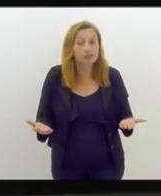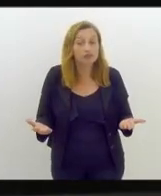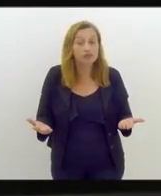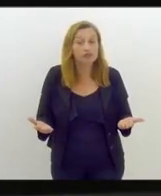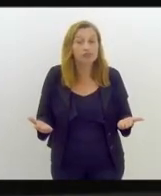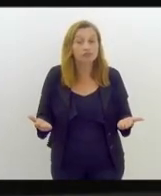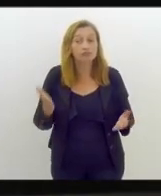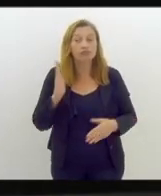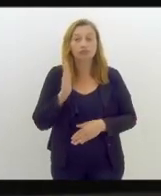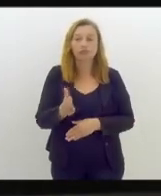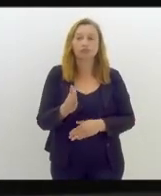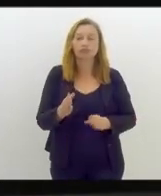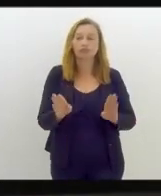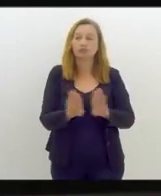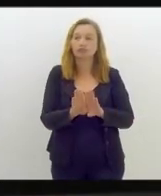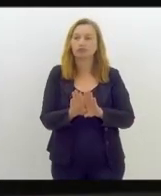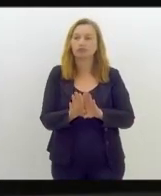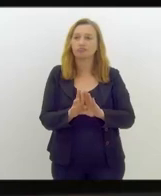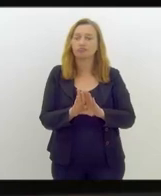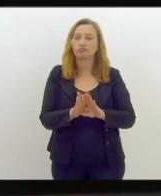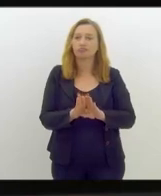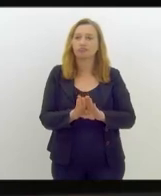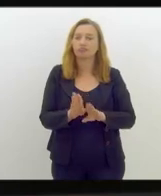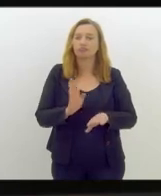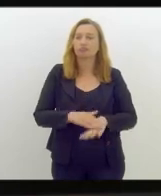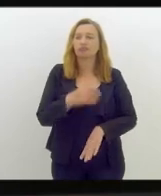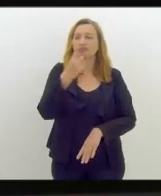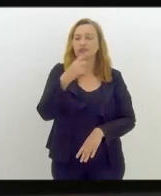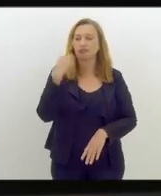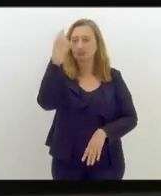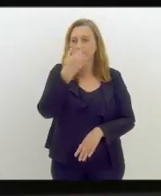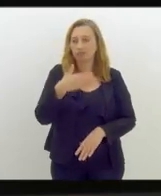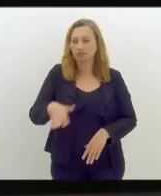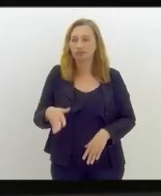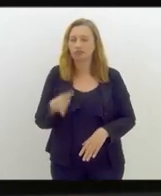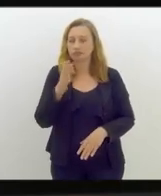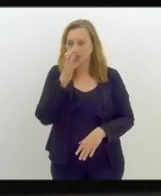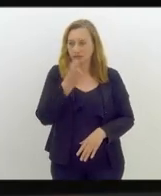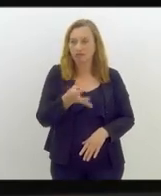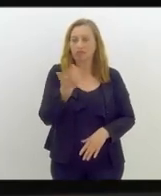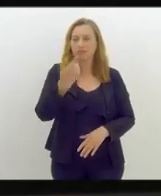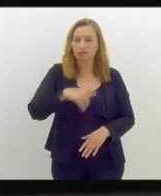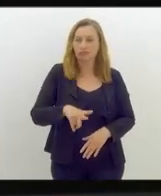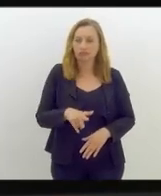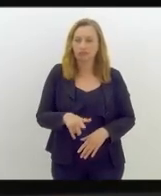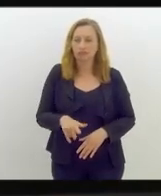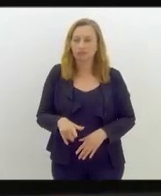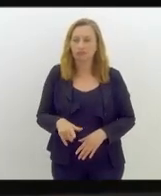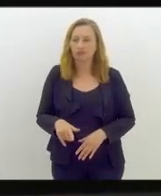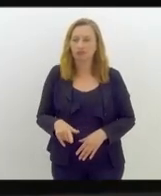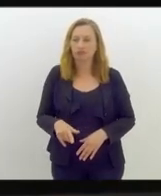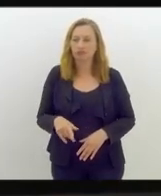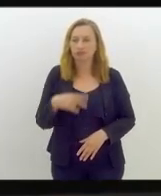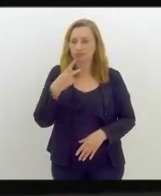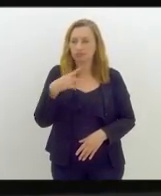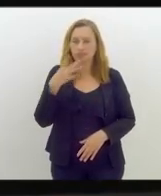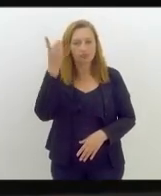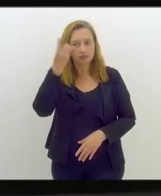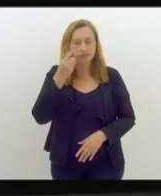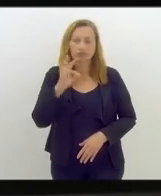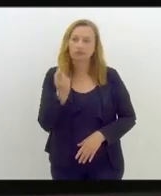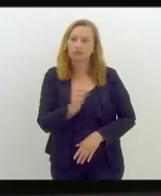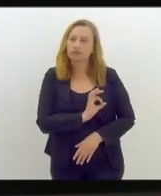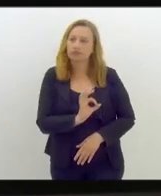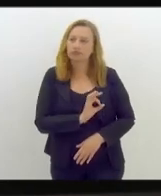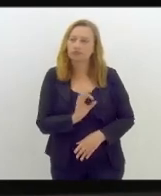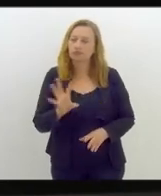não teve trem expresso e o pior, a estação de Santa Cruz ficou fechada há mais de 1h30. Então, eu vim aqui para denunciar mais uma vez e vamos colocar isso, deputada Marta Rocha,